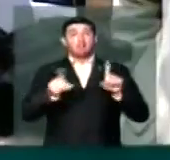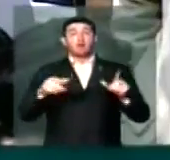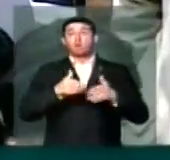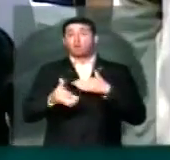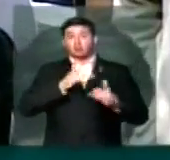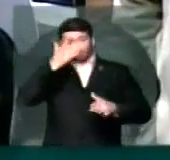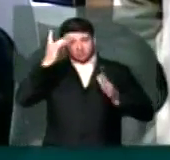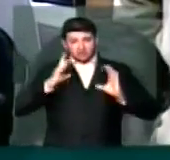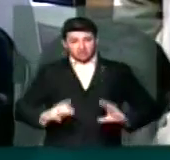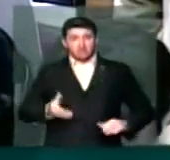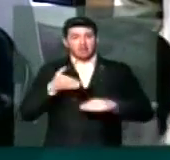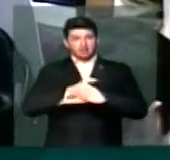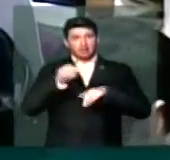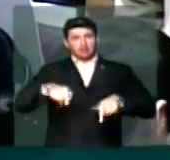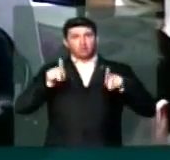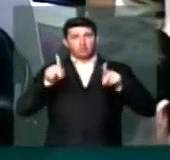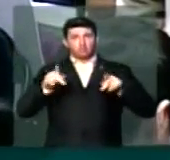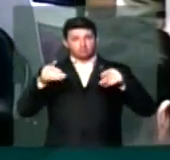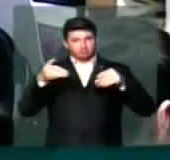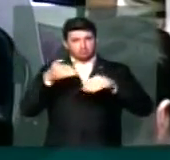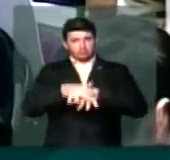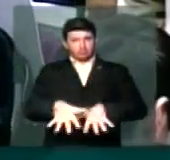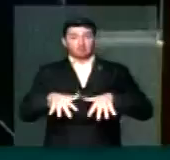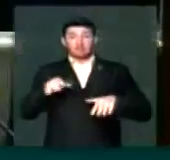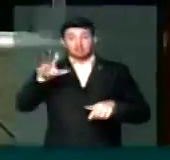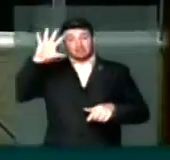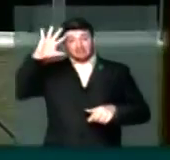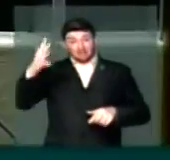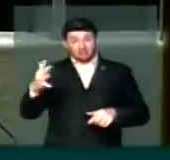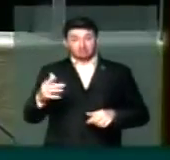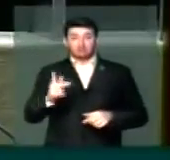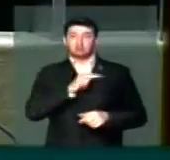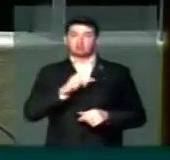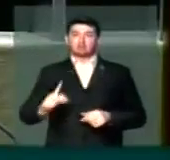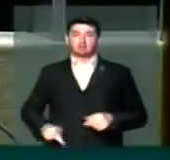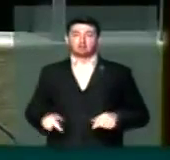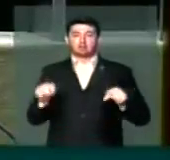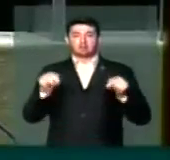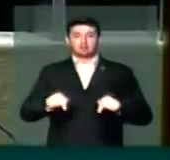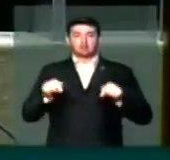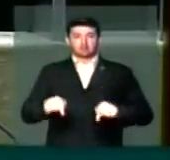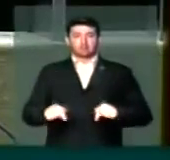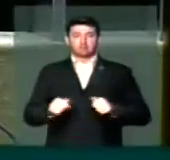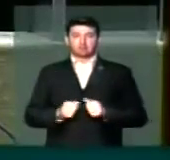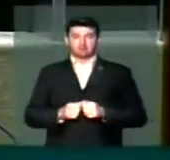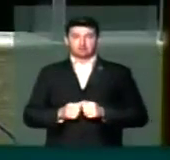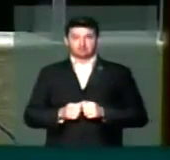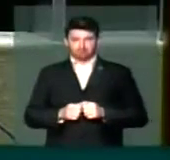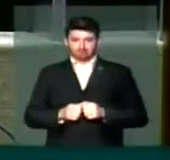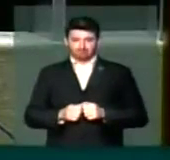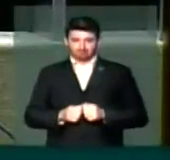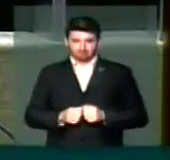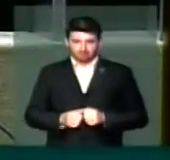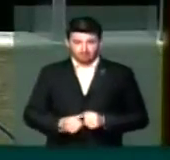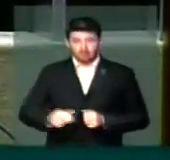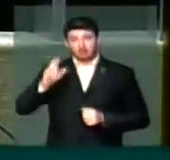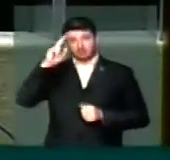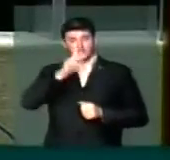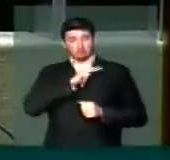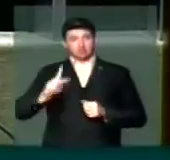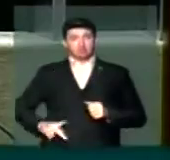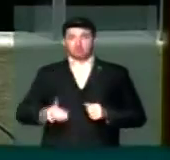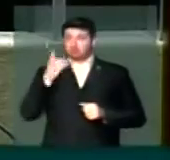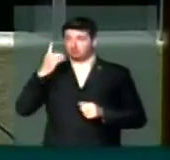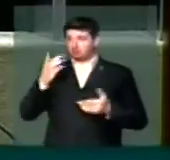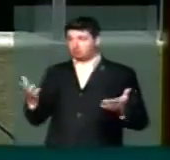todo cidadão brasileiro ao plenário. É uma questão que vai ser resolvida pela presidência da Casa. Senhor presidente,